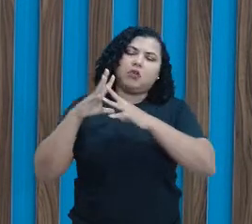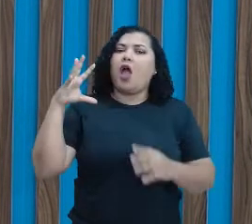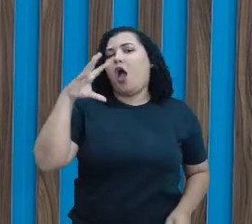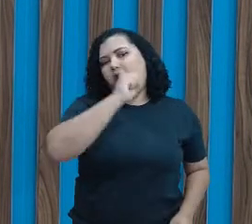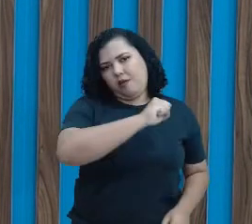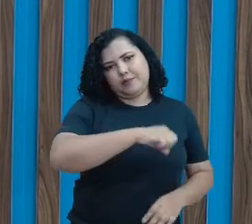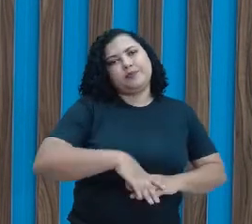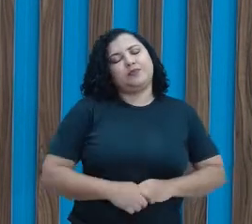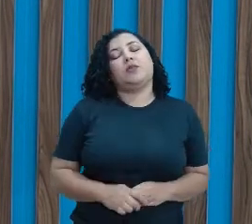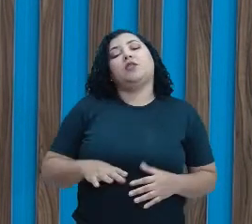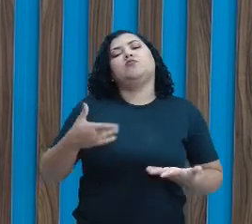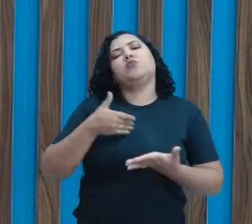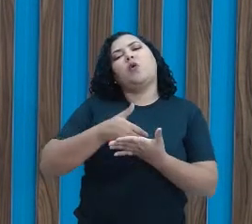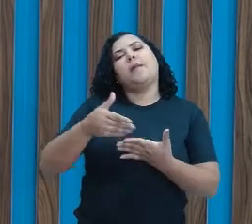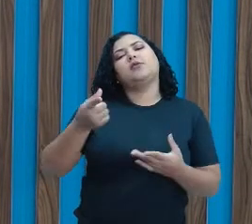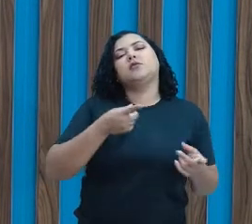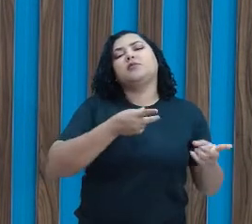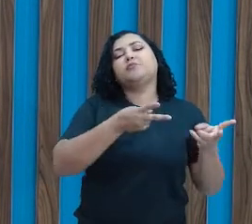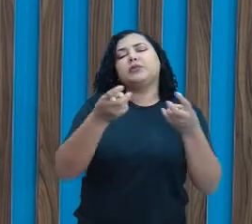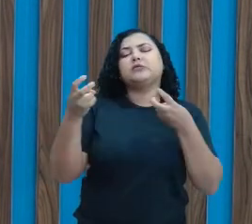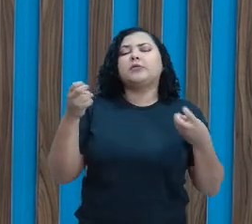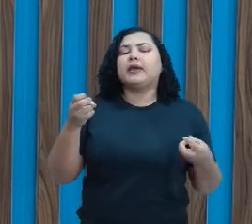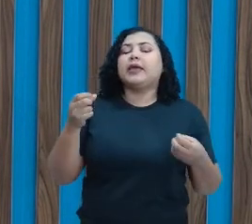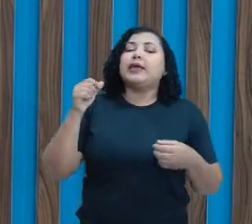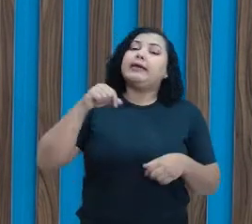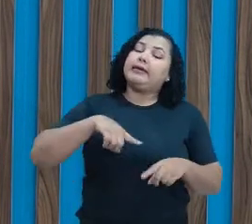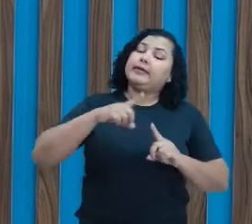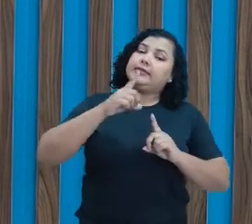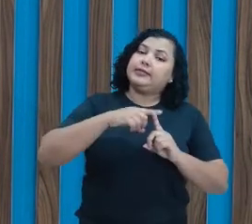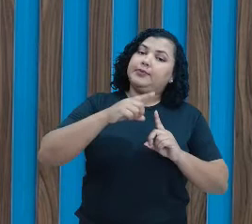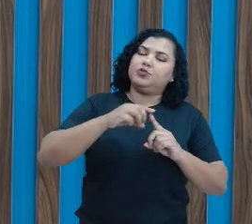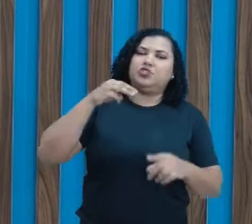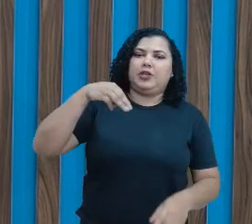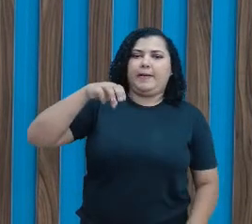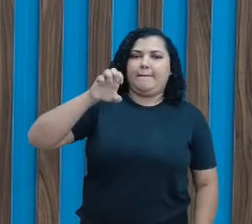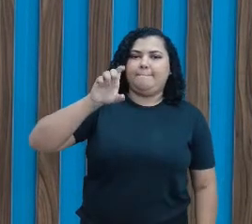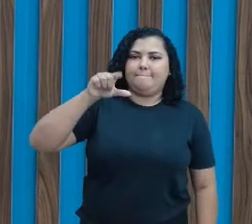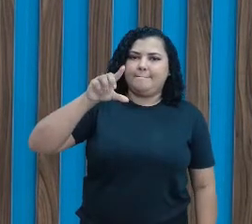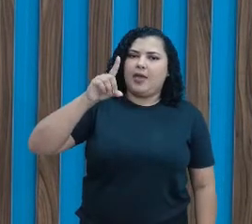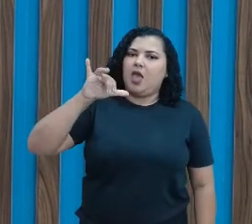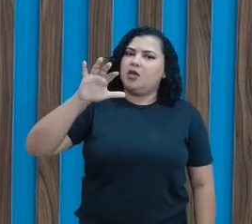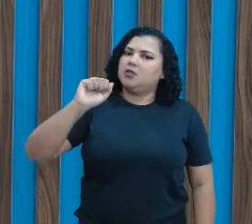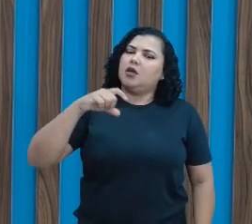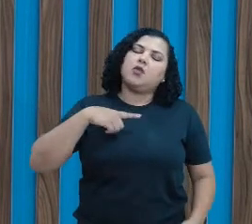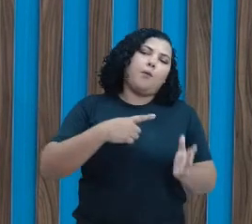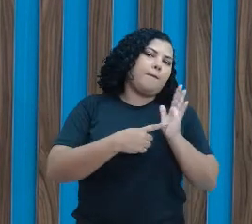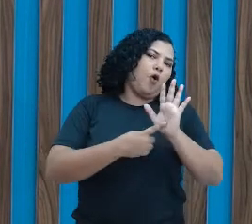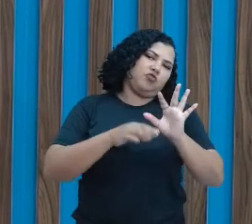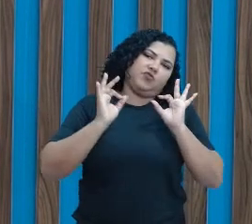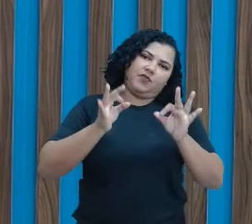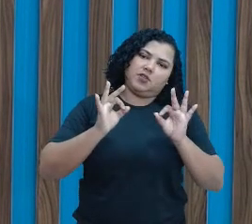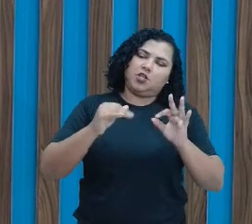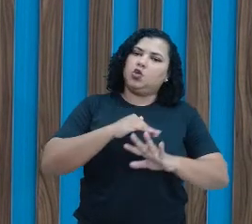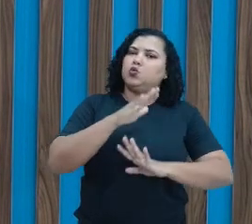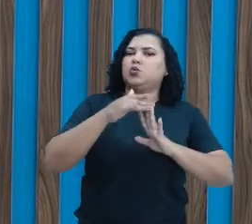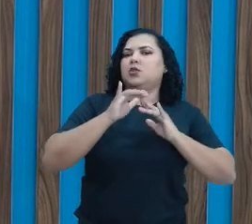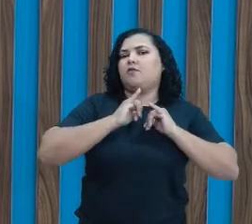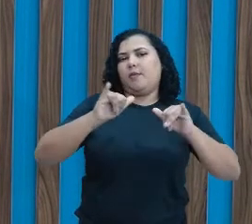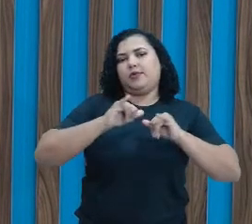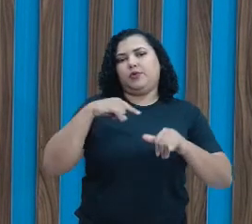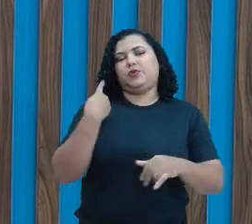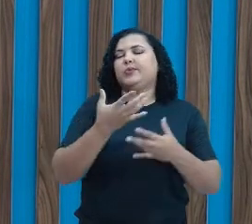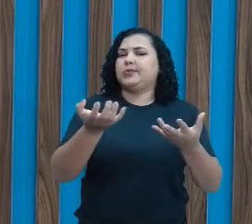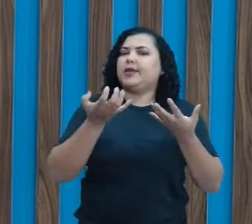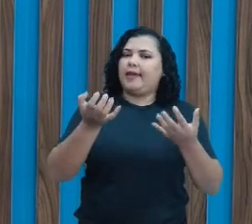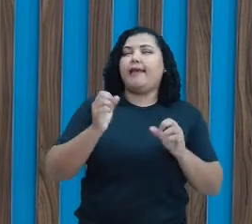rápido. Então a gente começa a perceber que esse tipo de média, ele não retrata, de fato, todas as informações que a gente